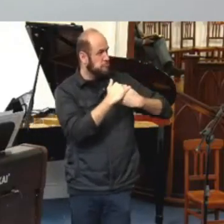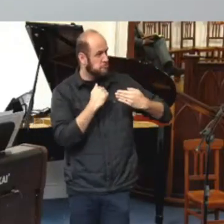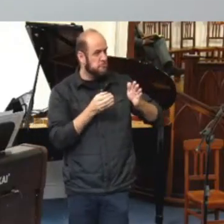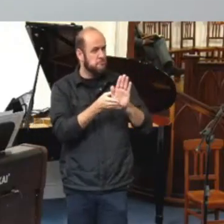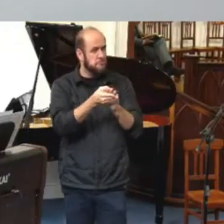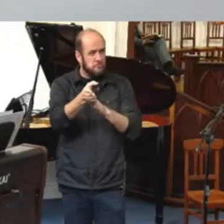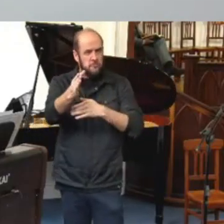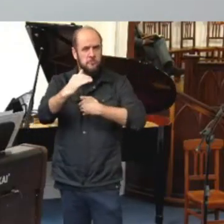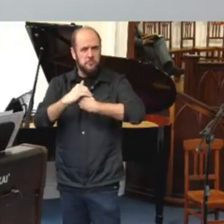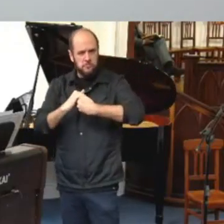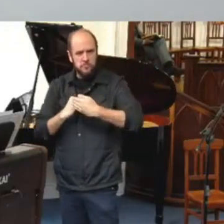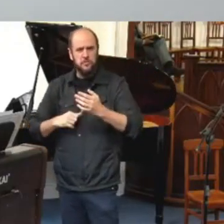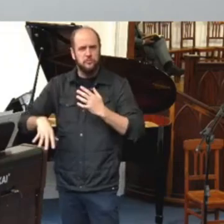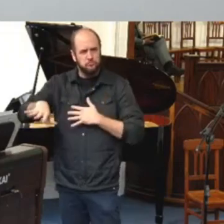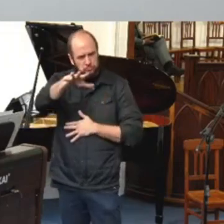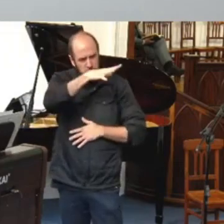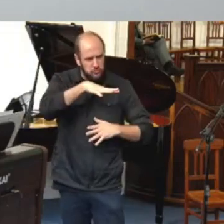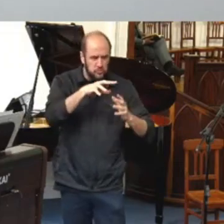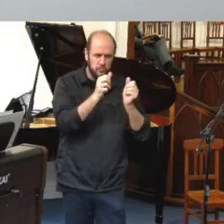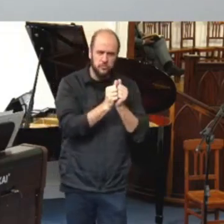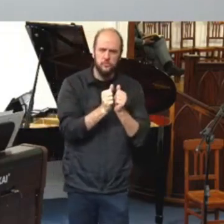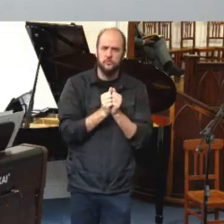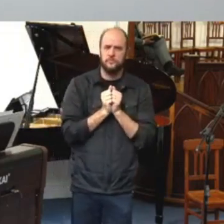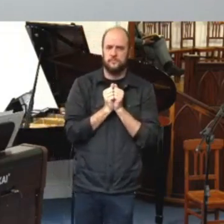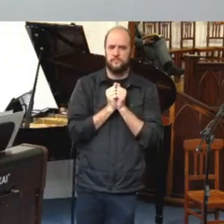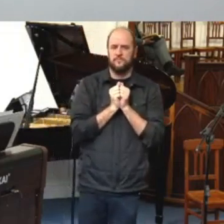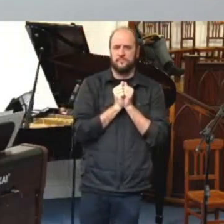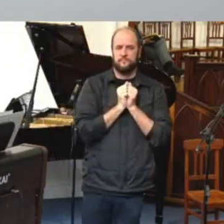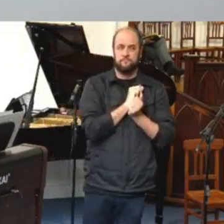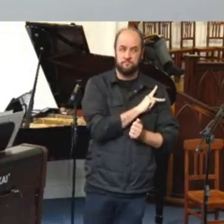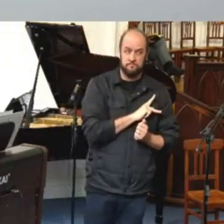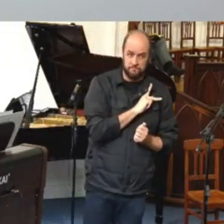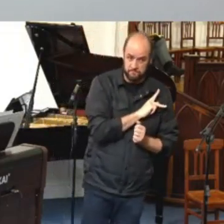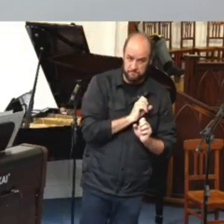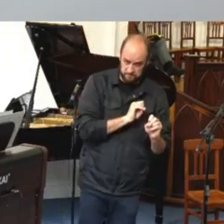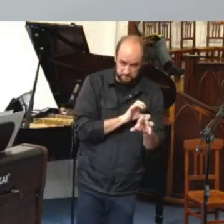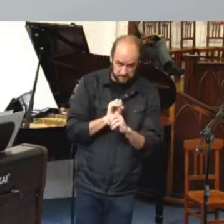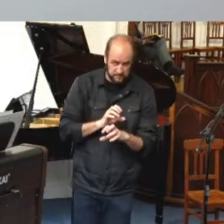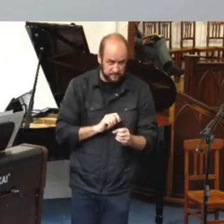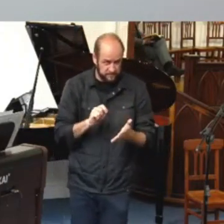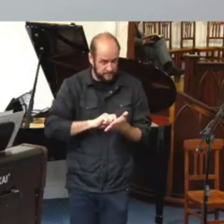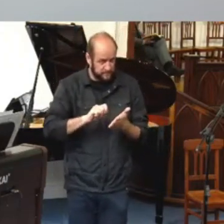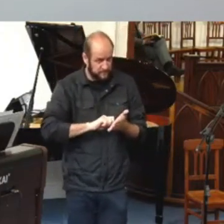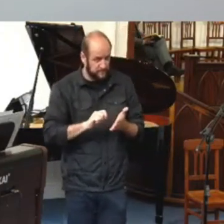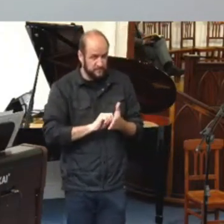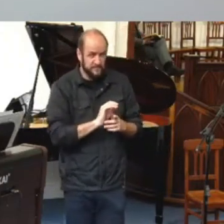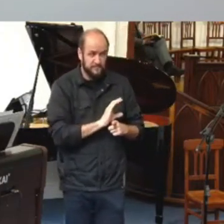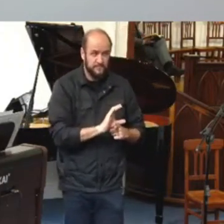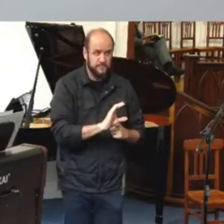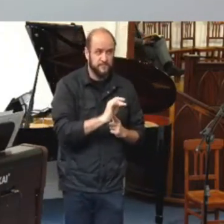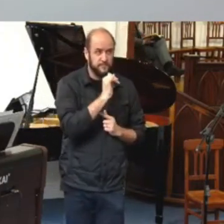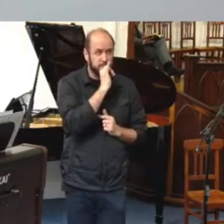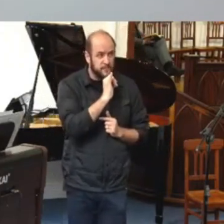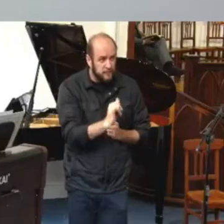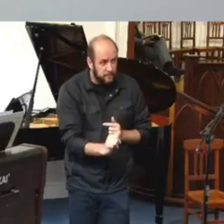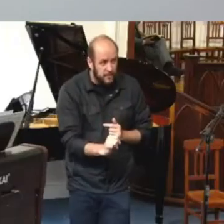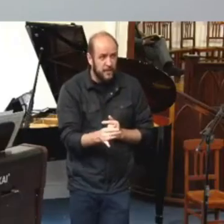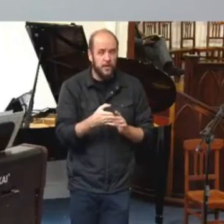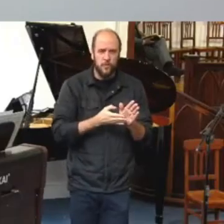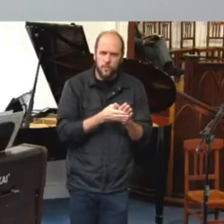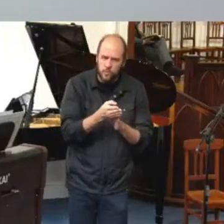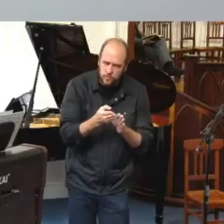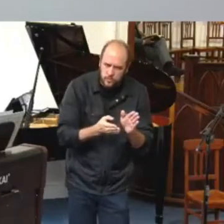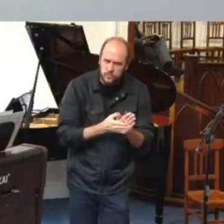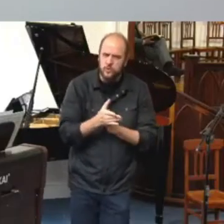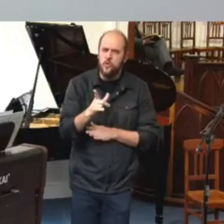Paulo ensinou. E ele aprendeu na sua segunda carta aos Coríntios, quando ele diz que na medida do